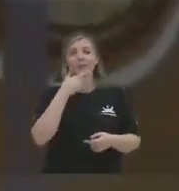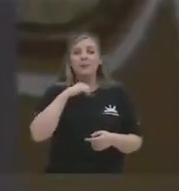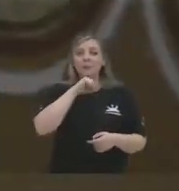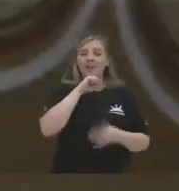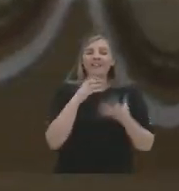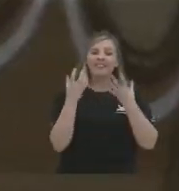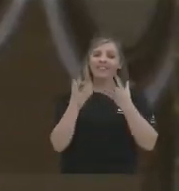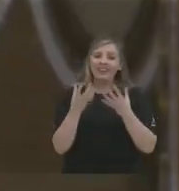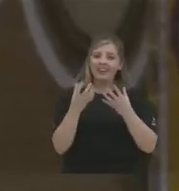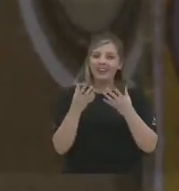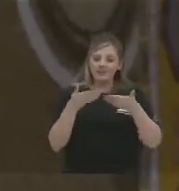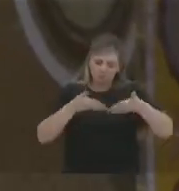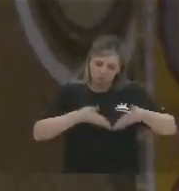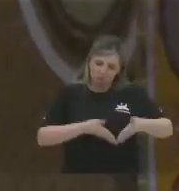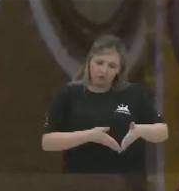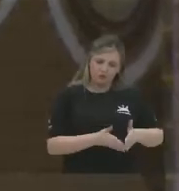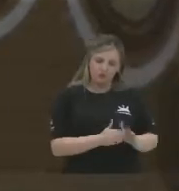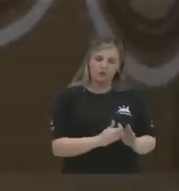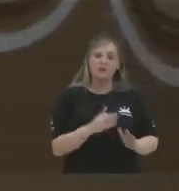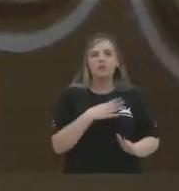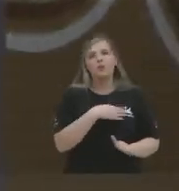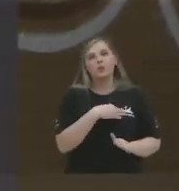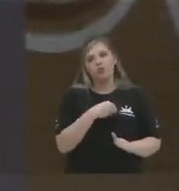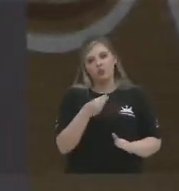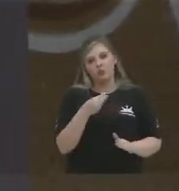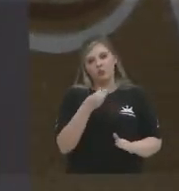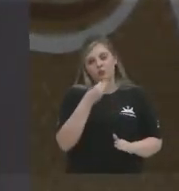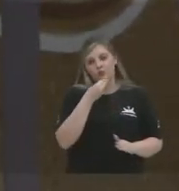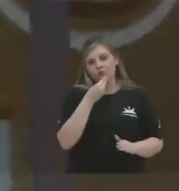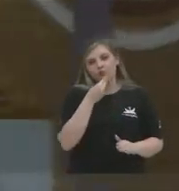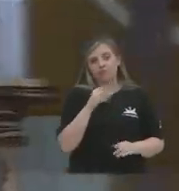cria, mesmo sabendo que nós